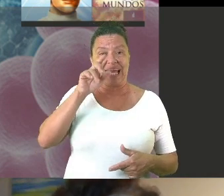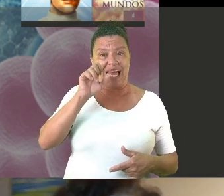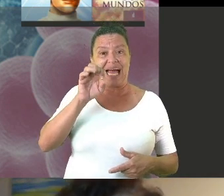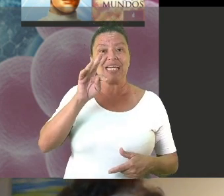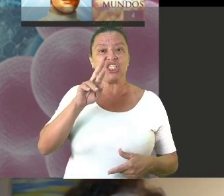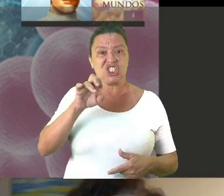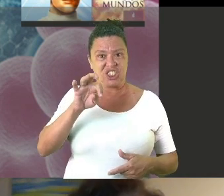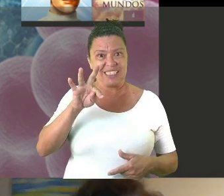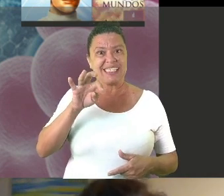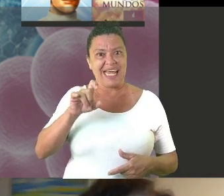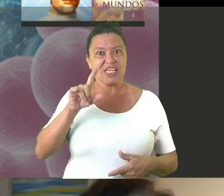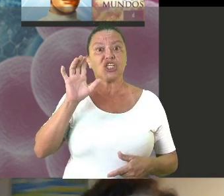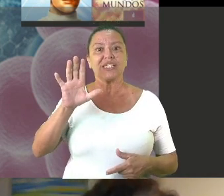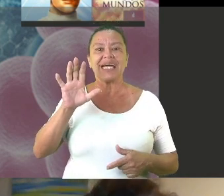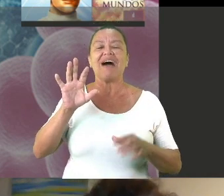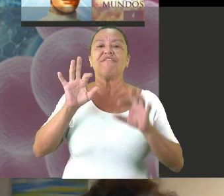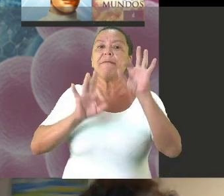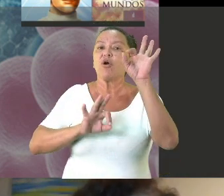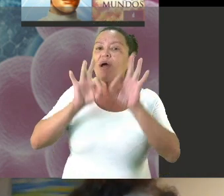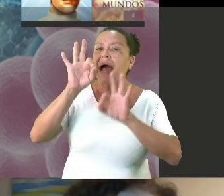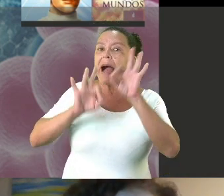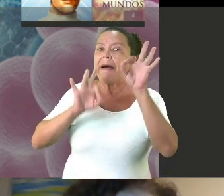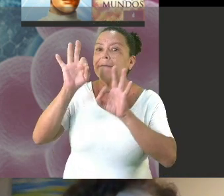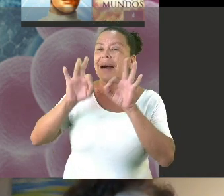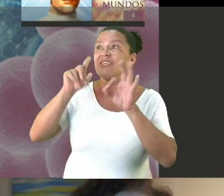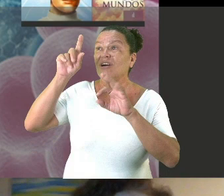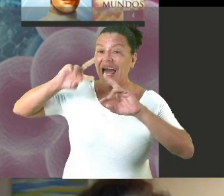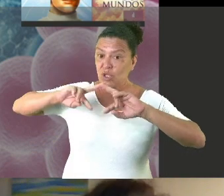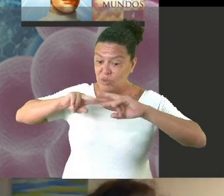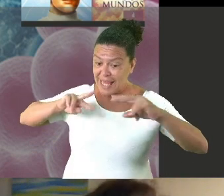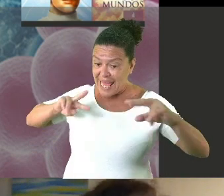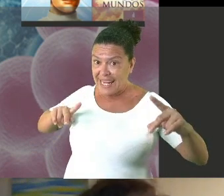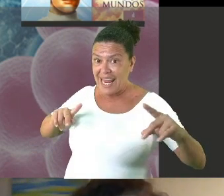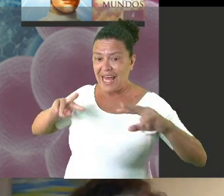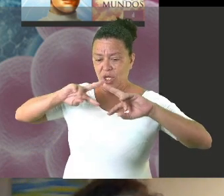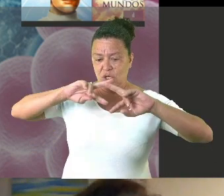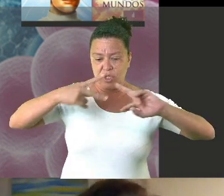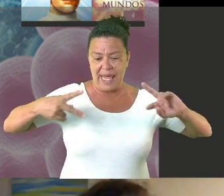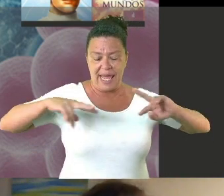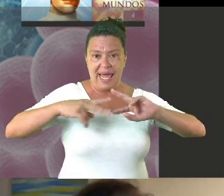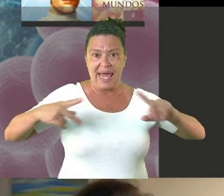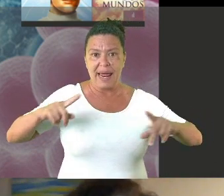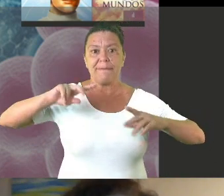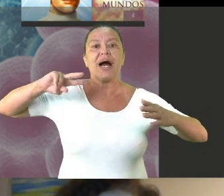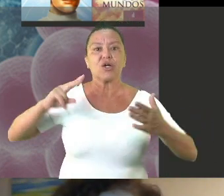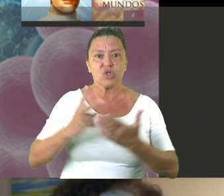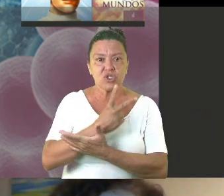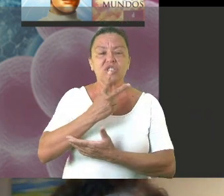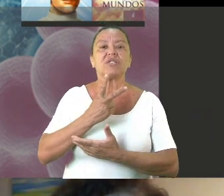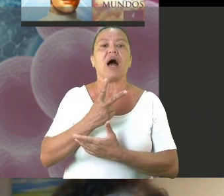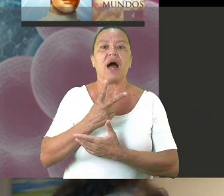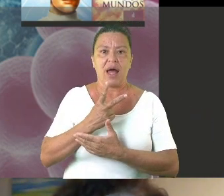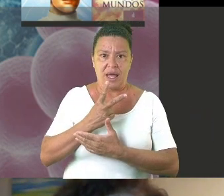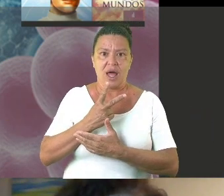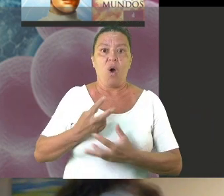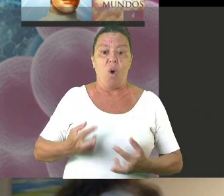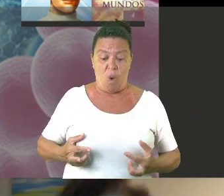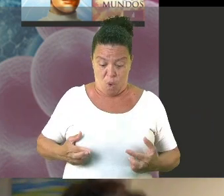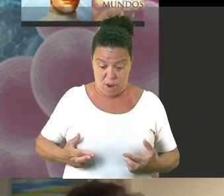programado, onde é que estava programado? Lá no DNA. Aquilo que estava programado para ser um câncer de